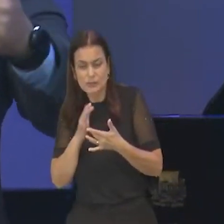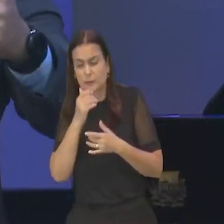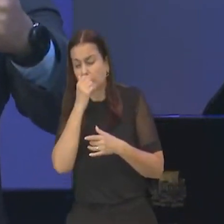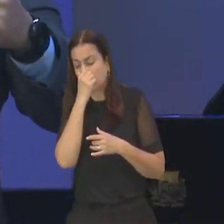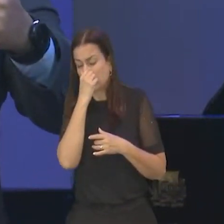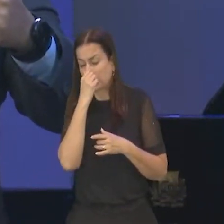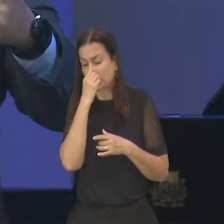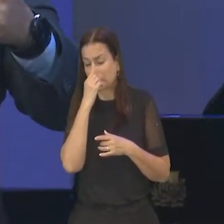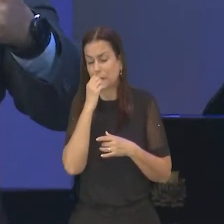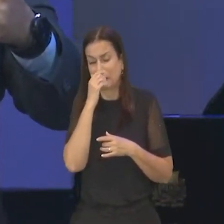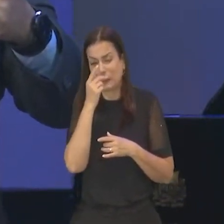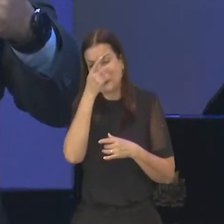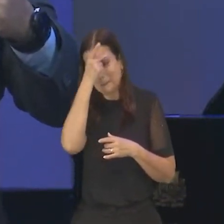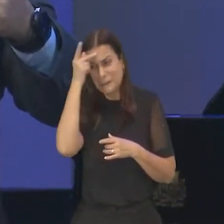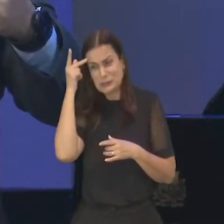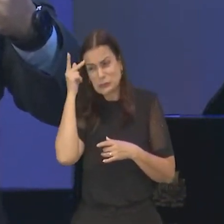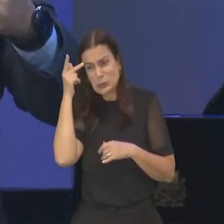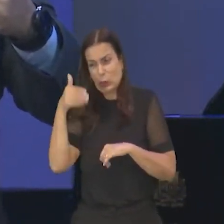andarilho?